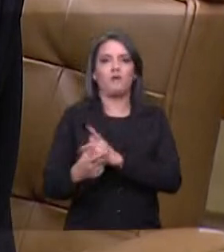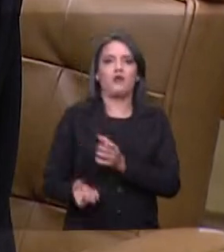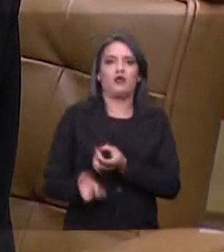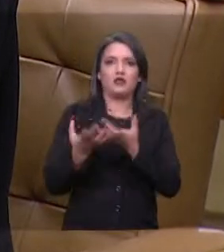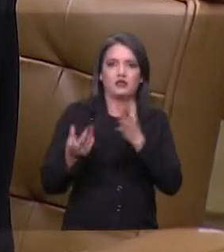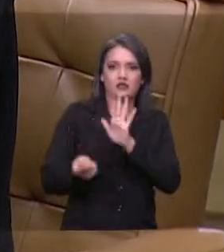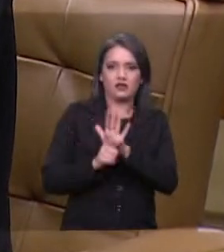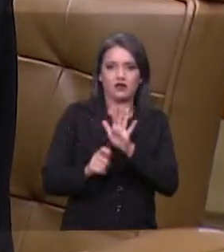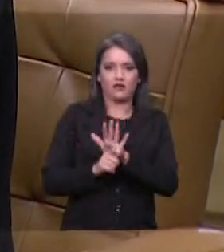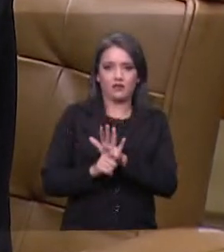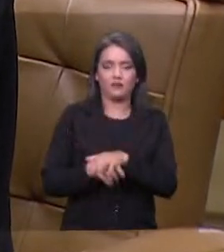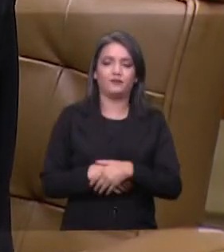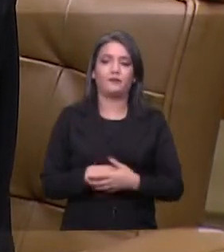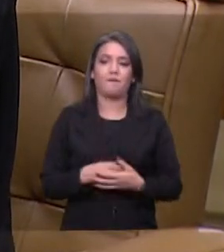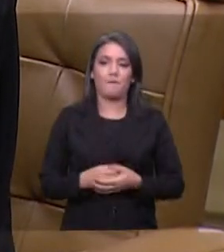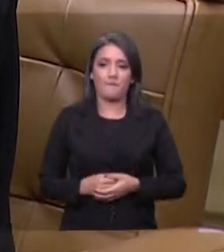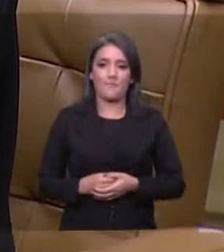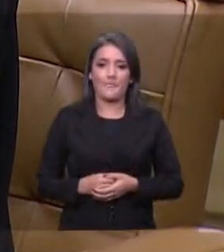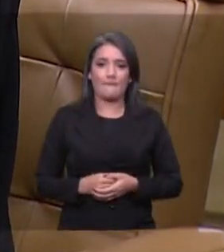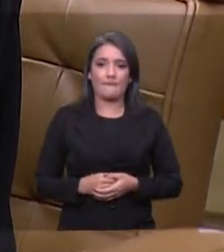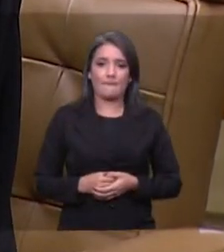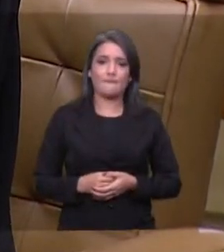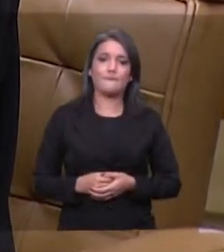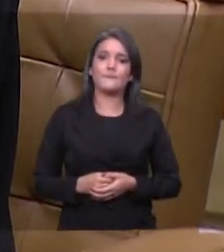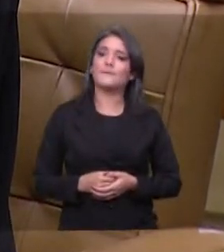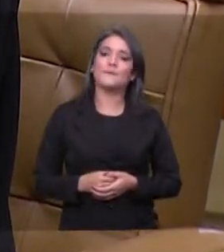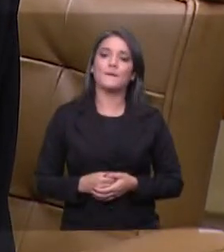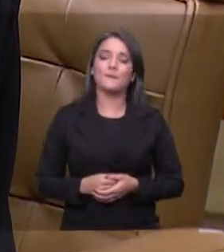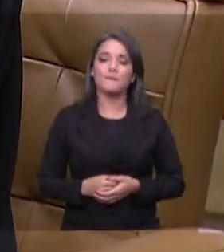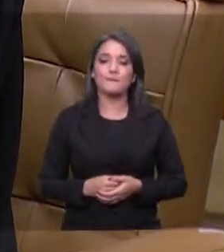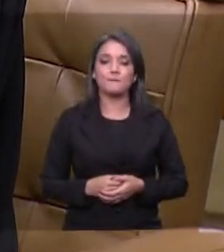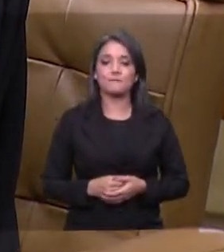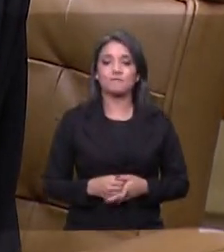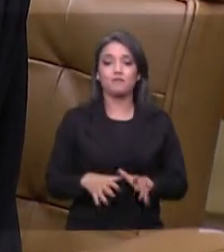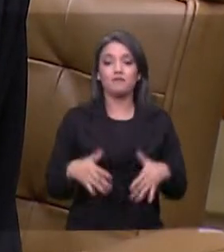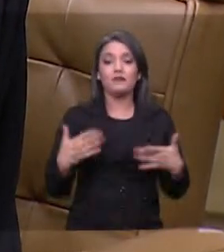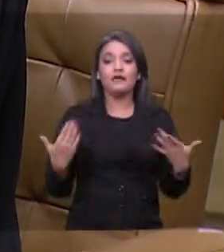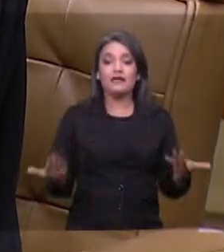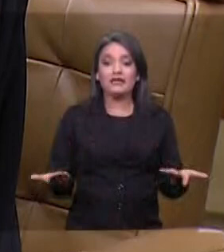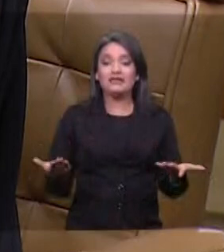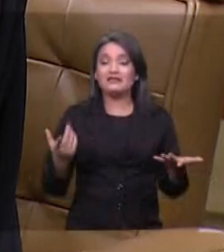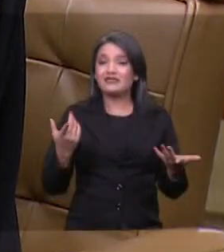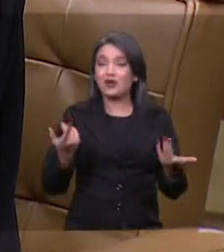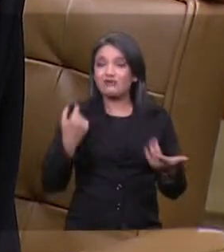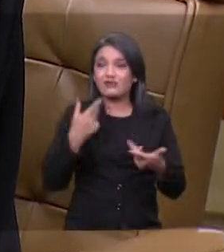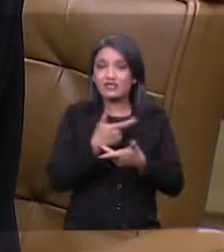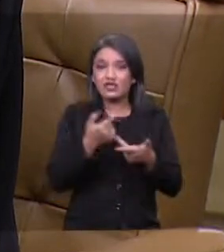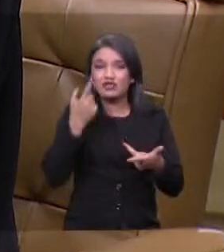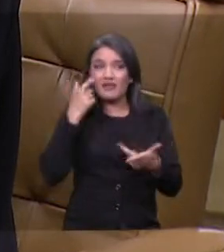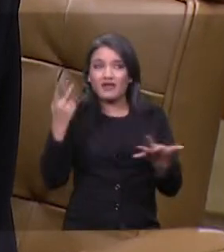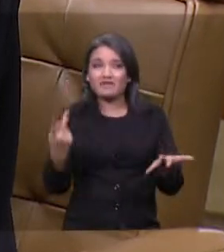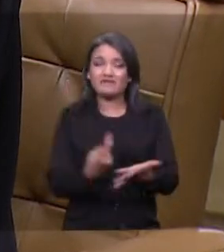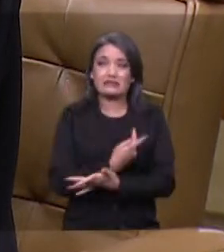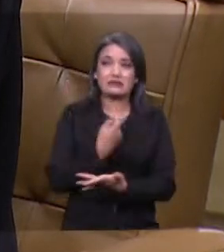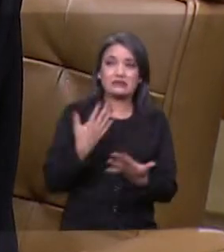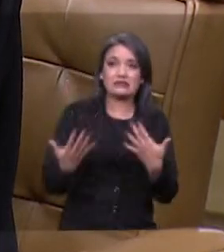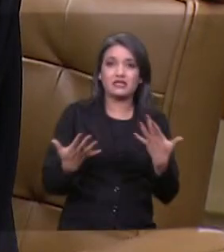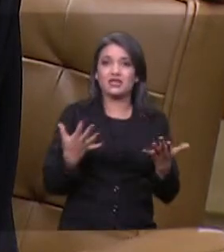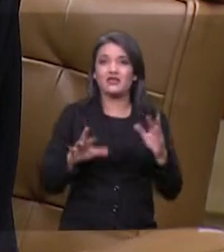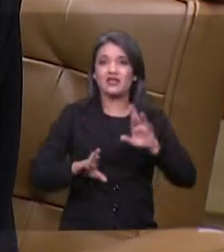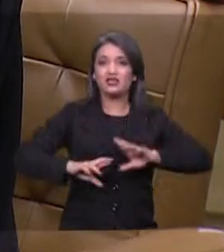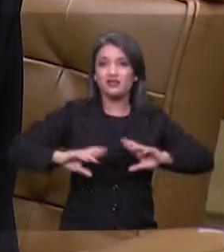7,7% entre os brancos e 5,3% entre os negros. Essas deturpações, na minha visão,